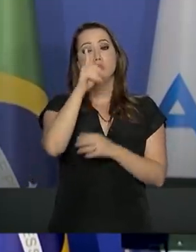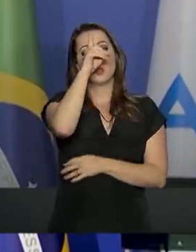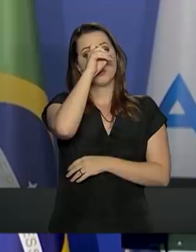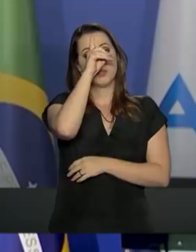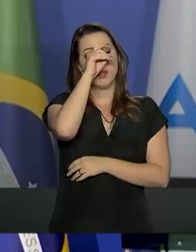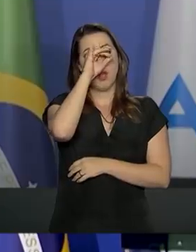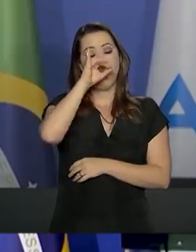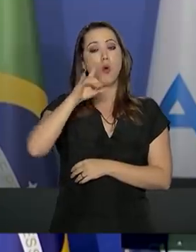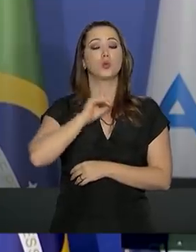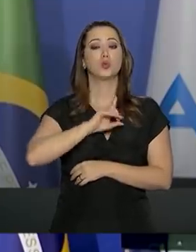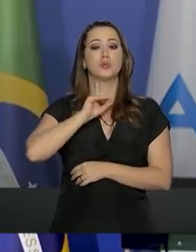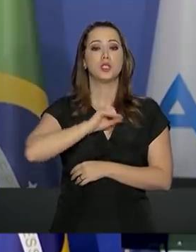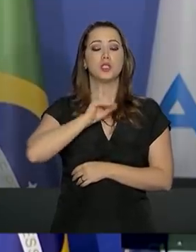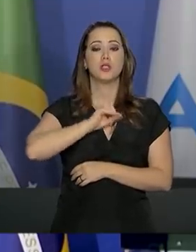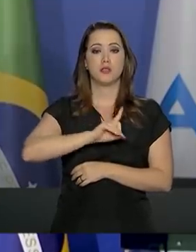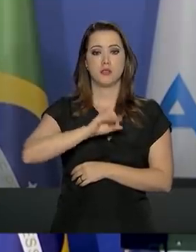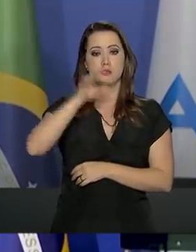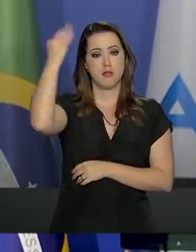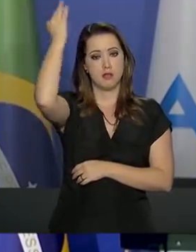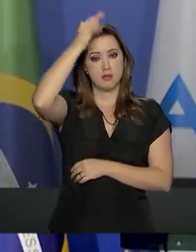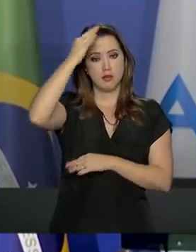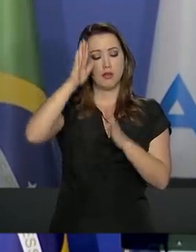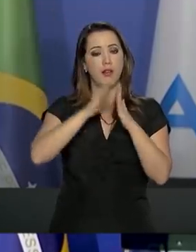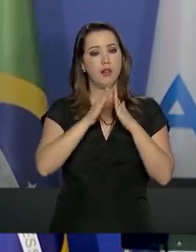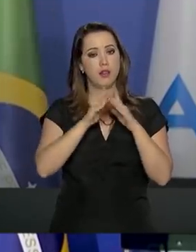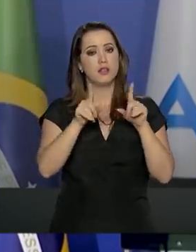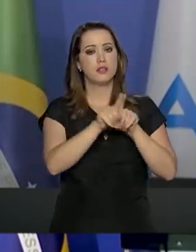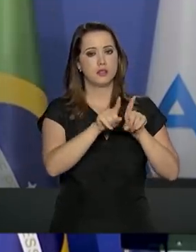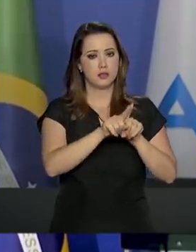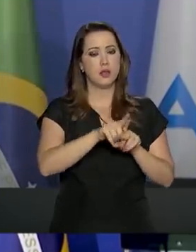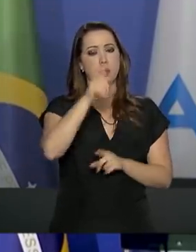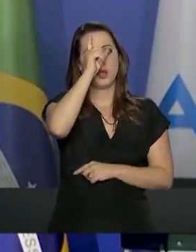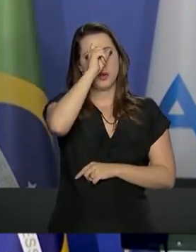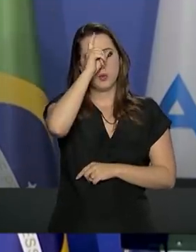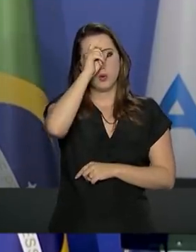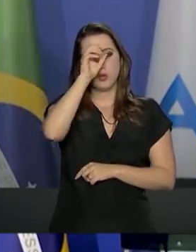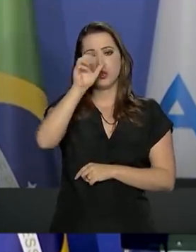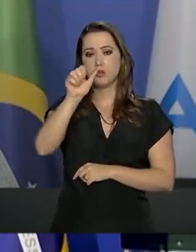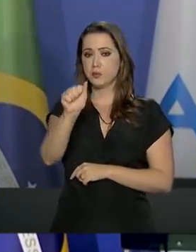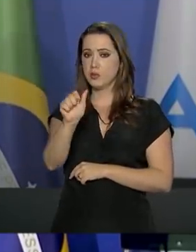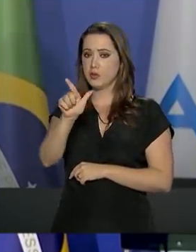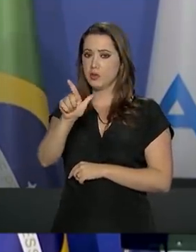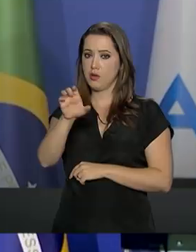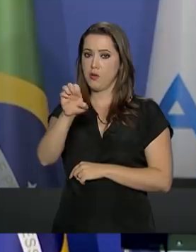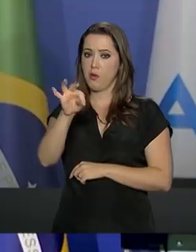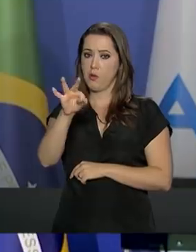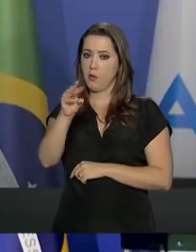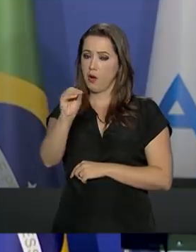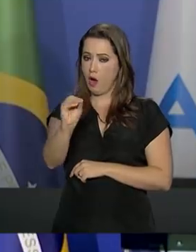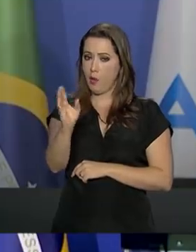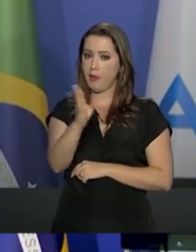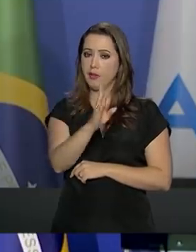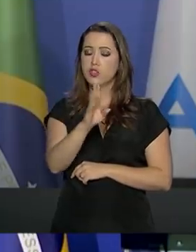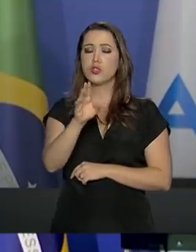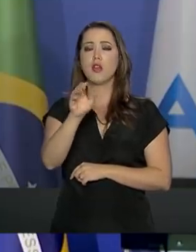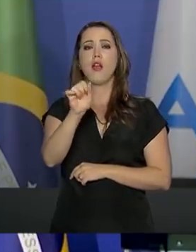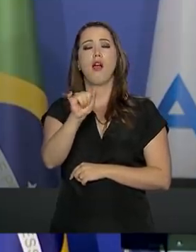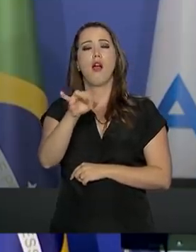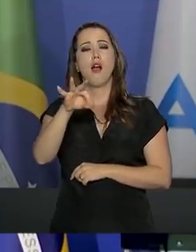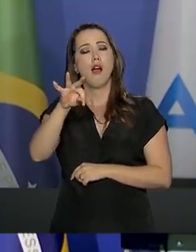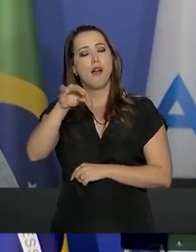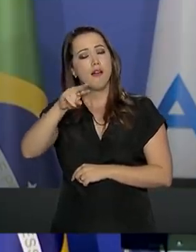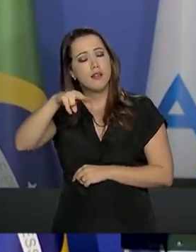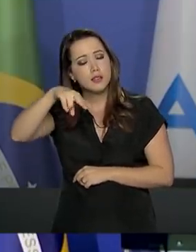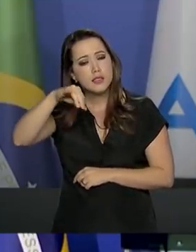Fora, I'm thankful bem como for do Hospital Albert Einstein. Our brothers from the Santa Casa and also from Hospital